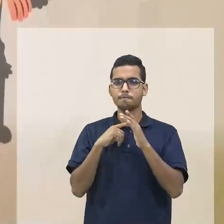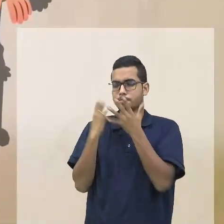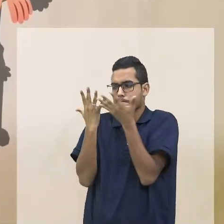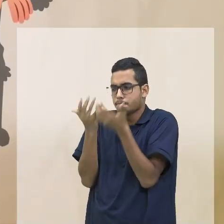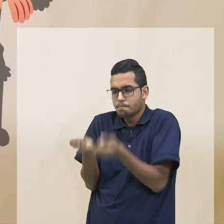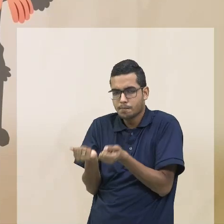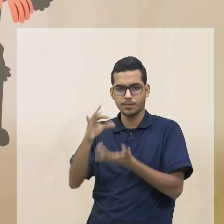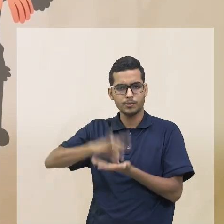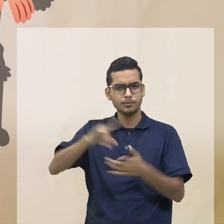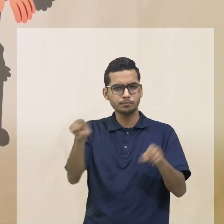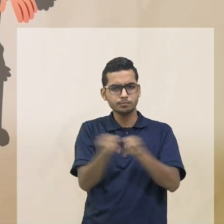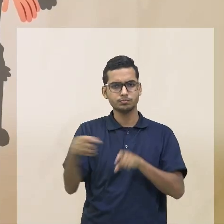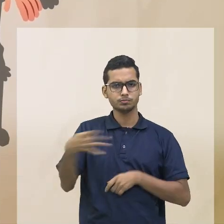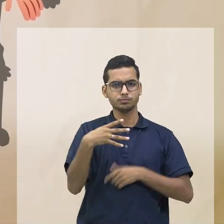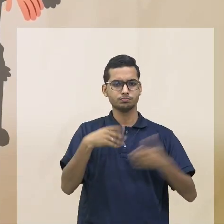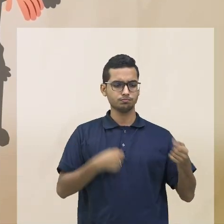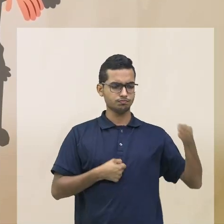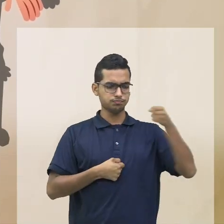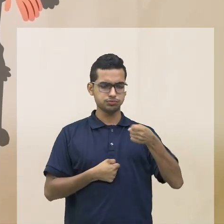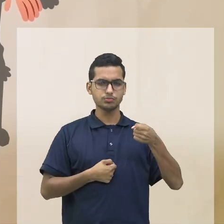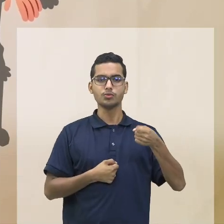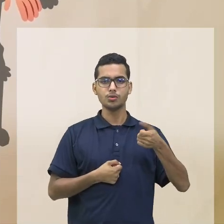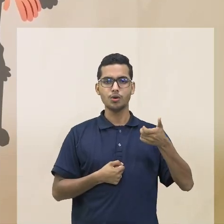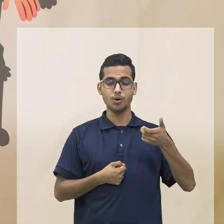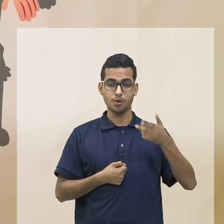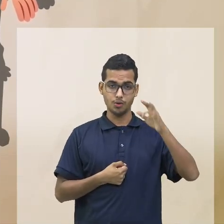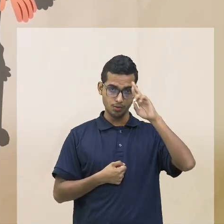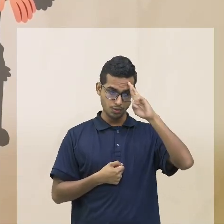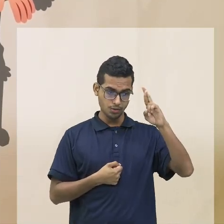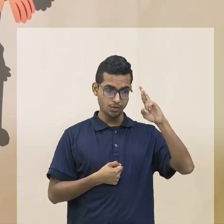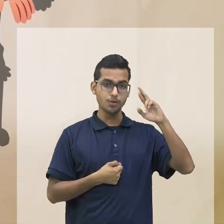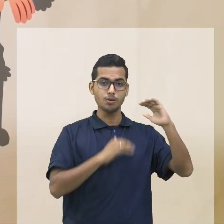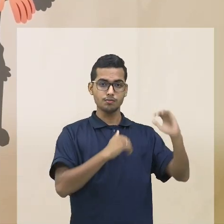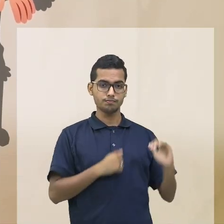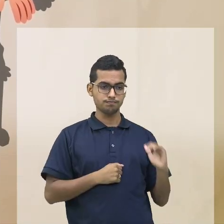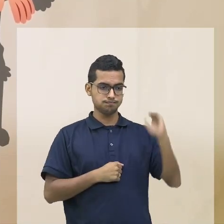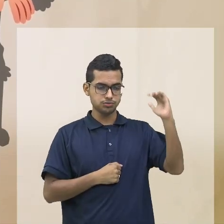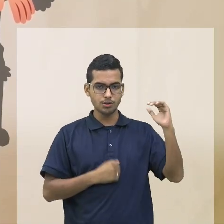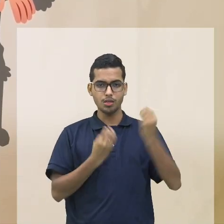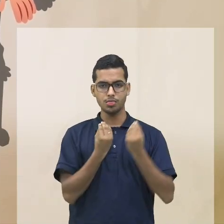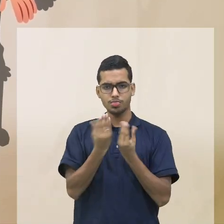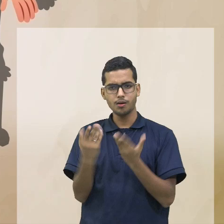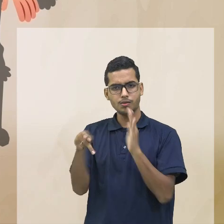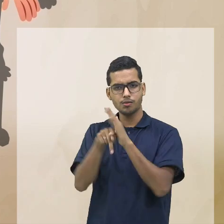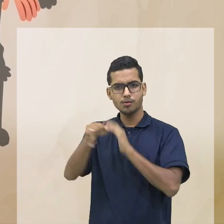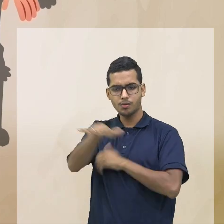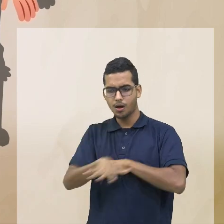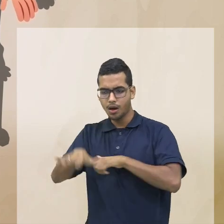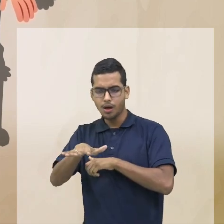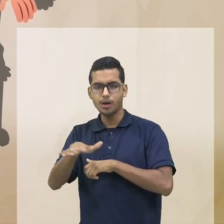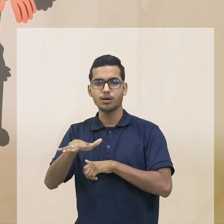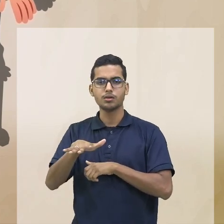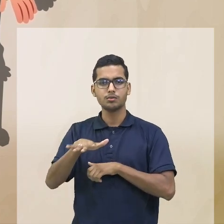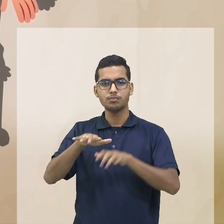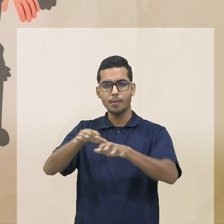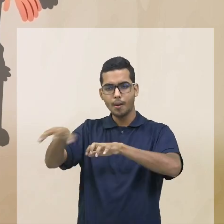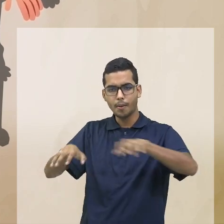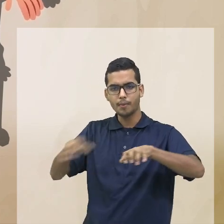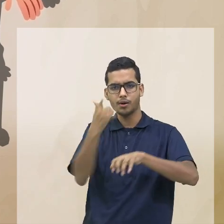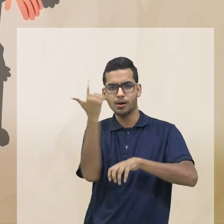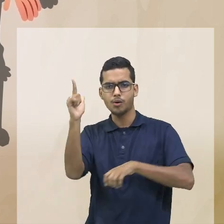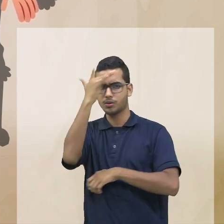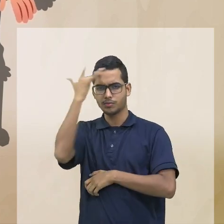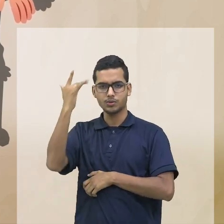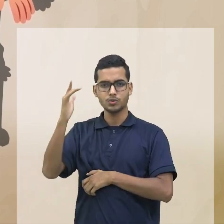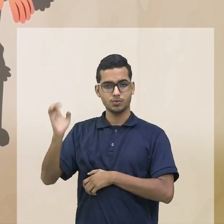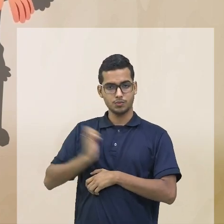Com sua nova posição, esse nobre agora tem o poder de distribuir parte das terras que recebeu a outros nobres.